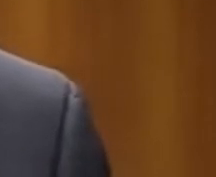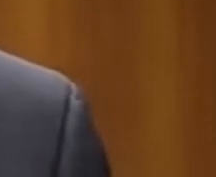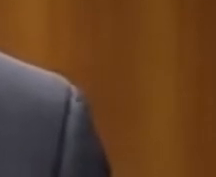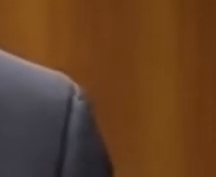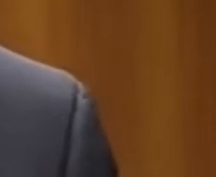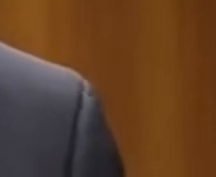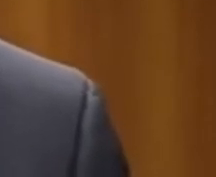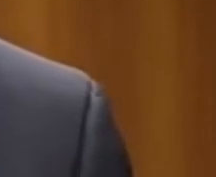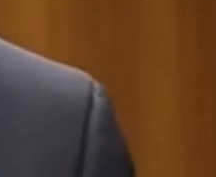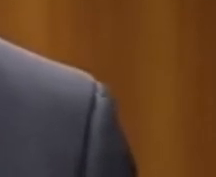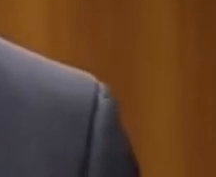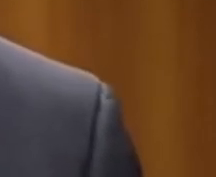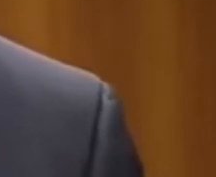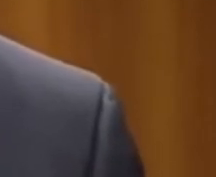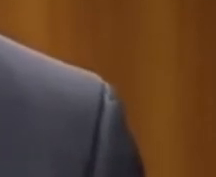Procuradoria da República em Belém.